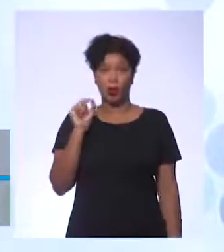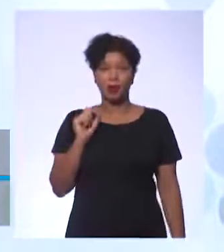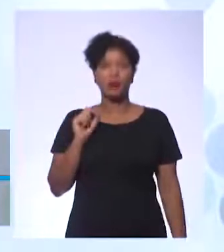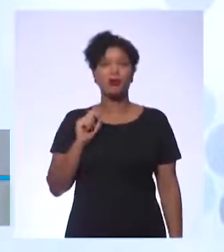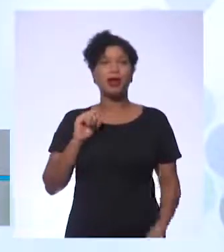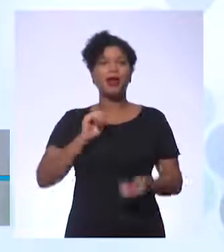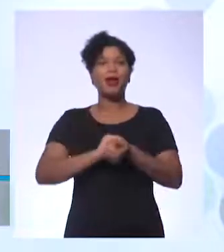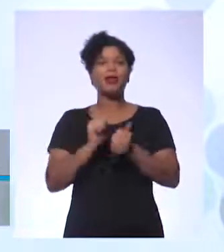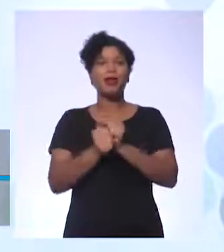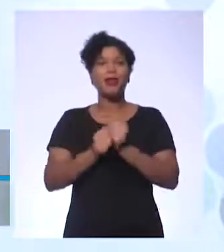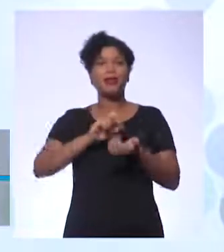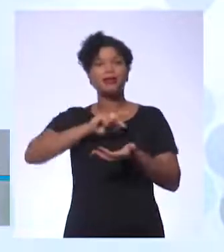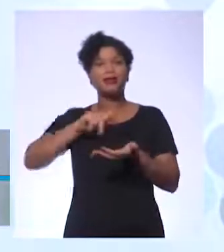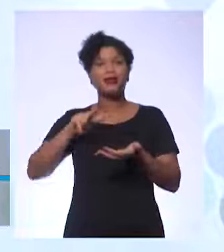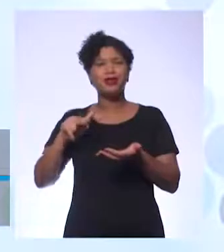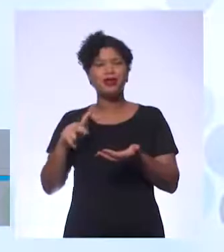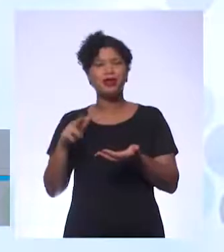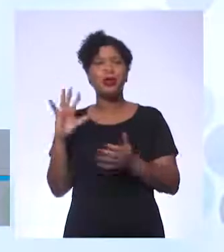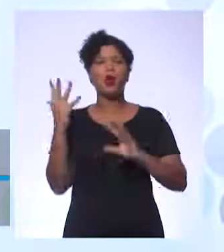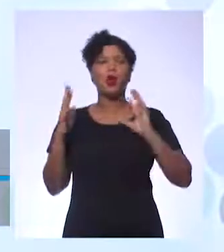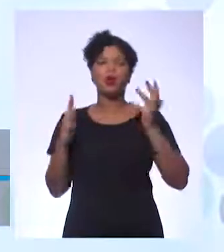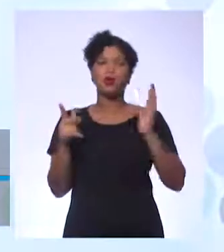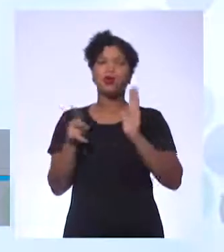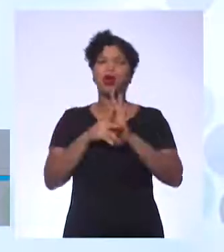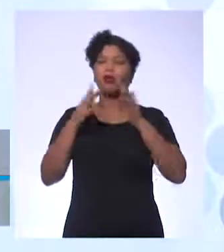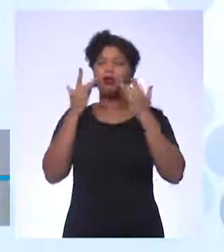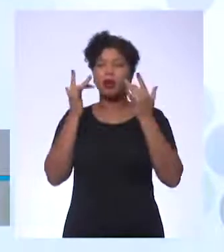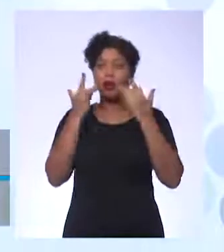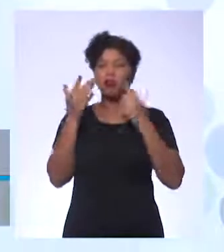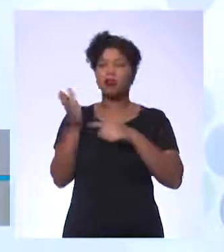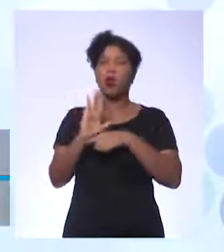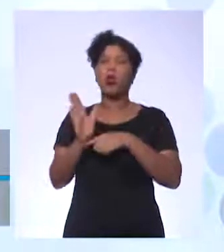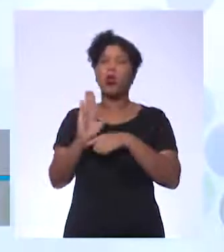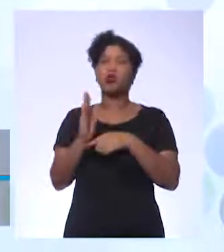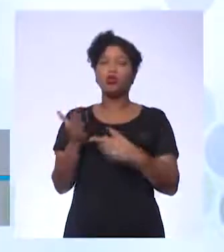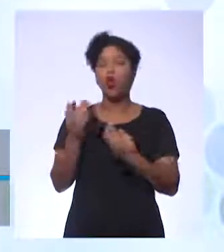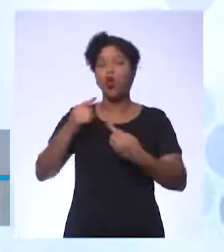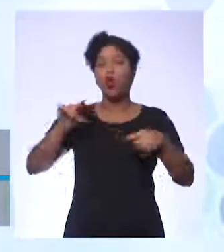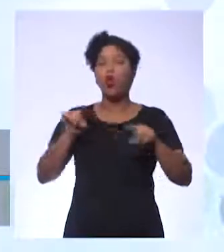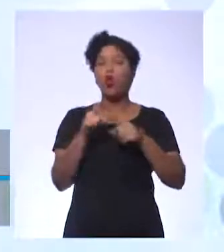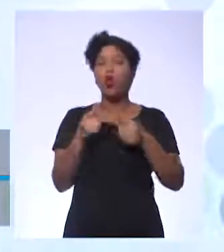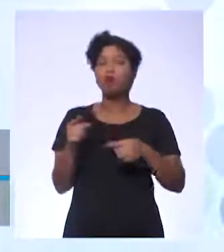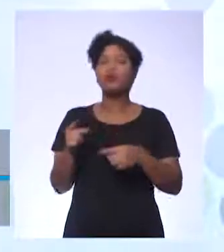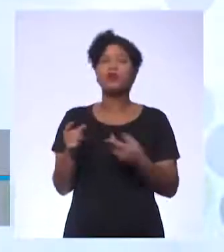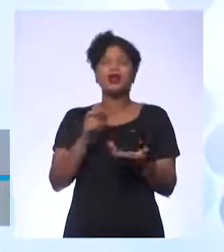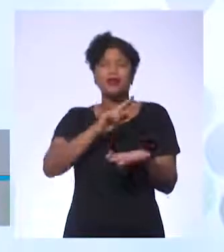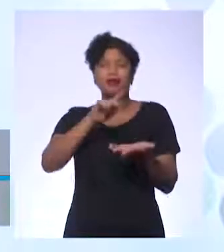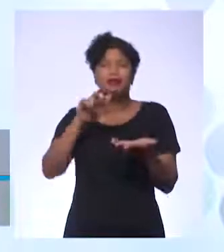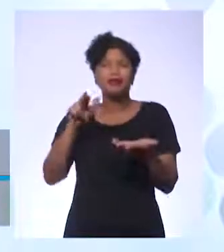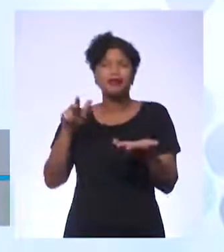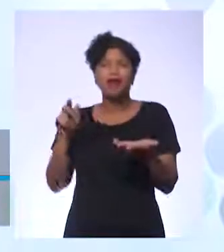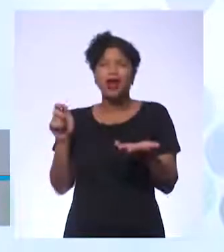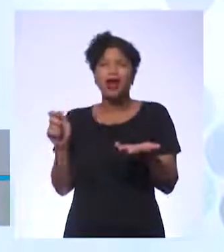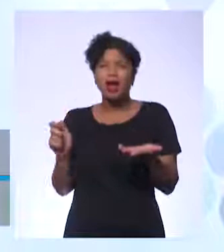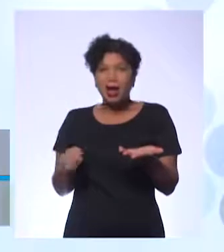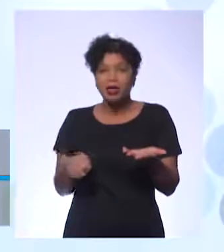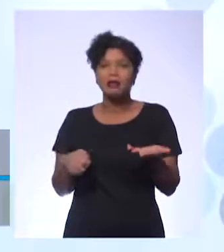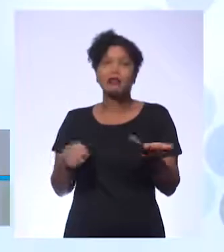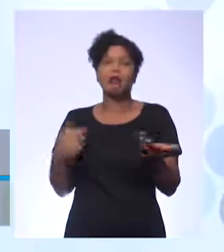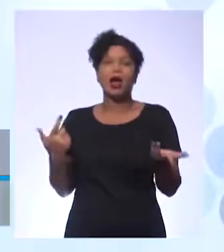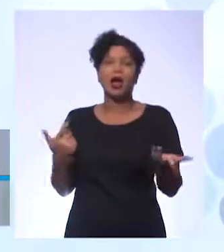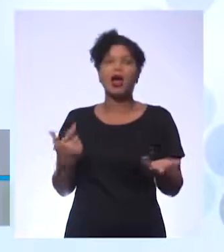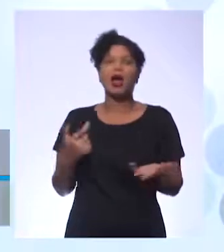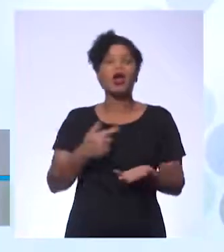para vários tipos de situações, para o teatro, para o cinema, música, filme. Então, ela foi